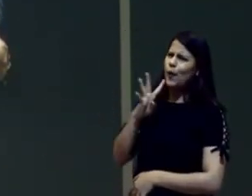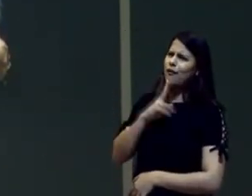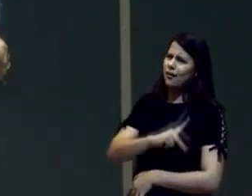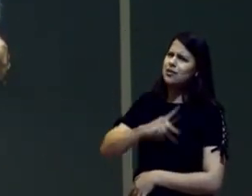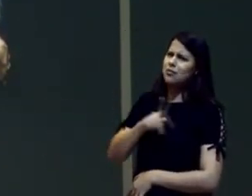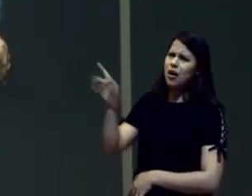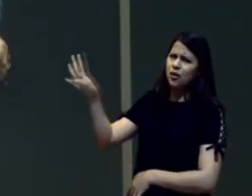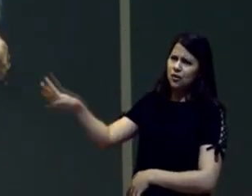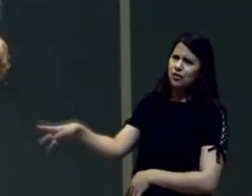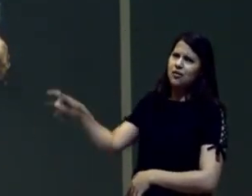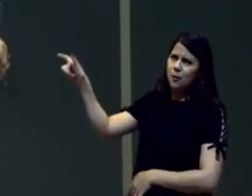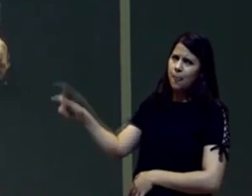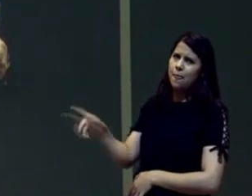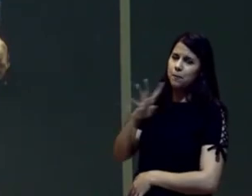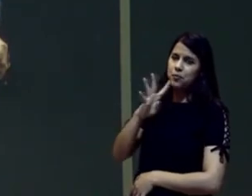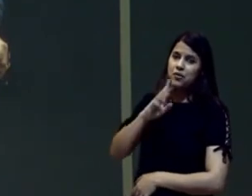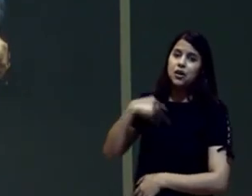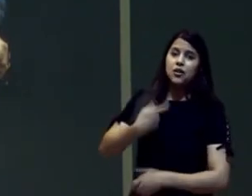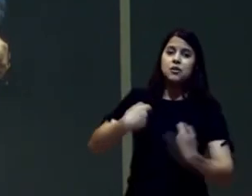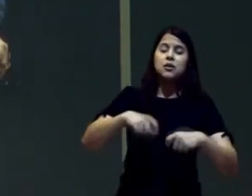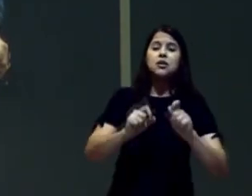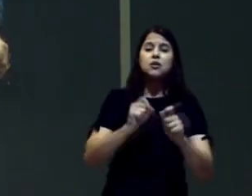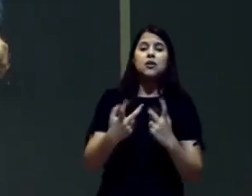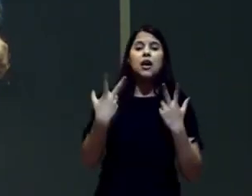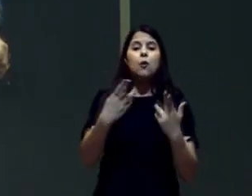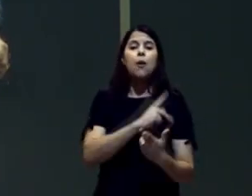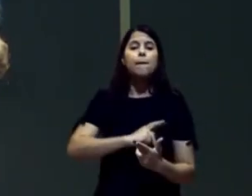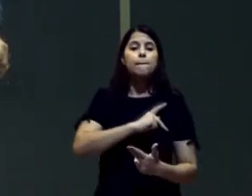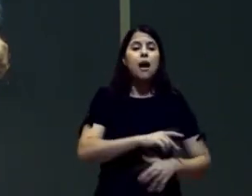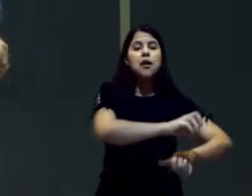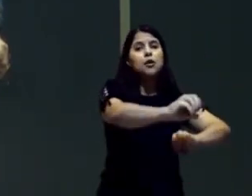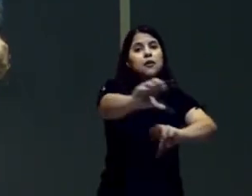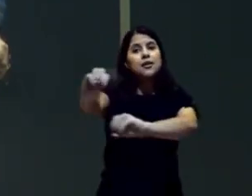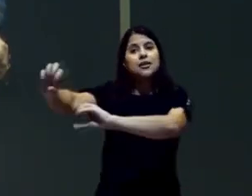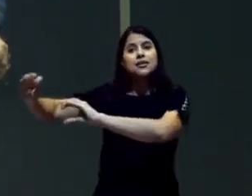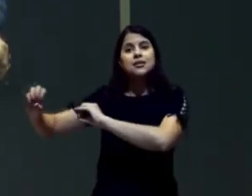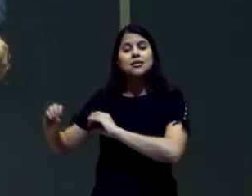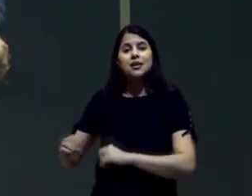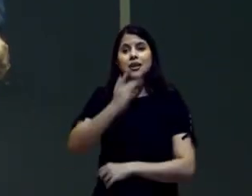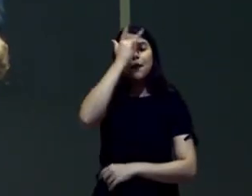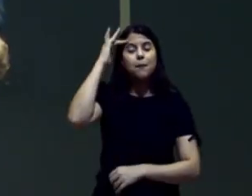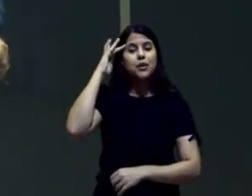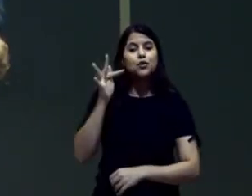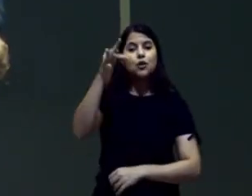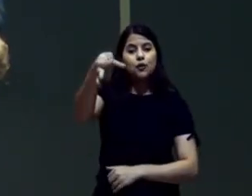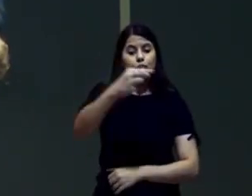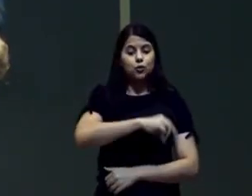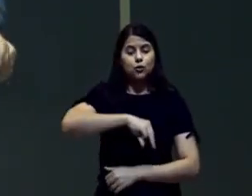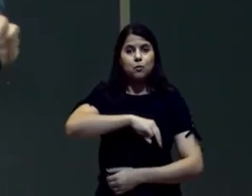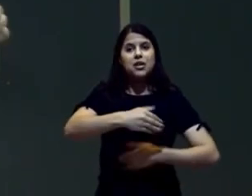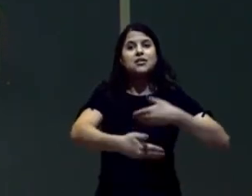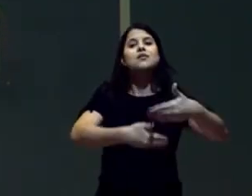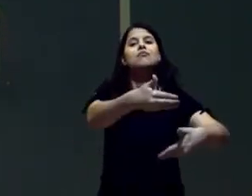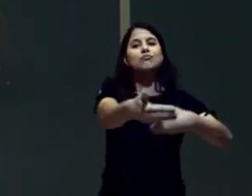Nós precisamos começar a gestar Timóteos. Nós precisamos começar a gerar Timóteos. A continuidade da obra missionária